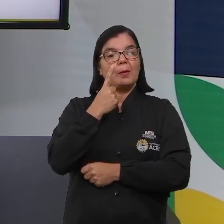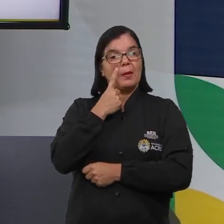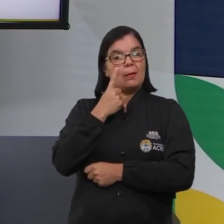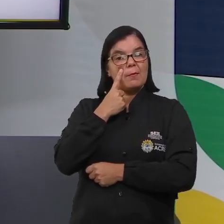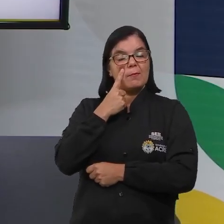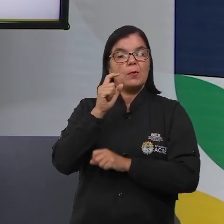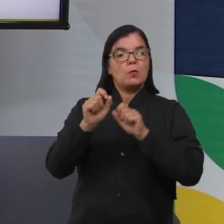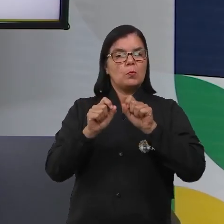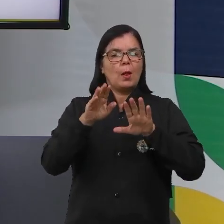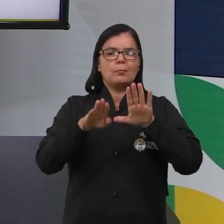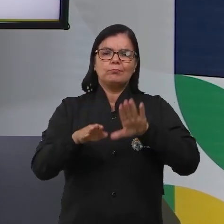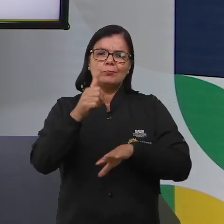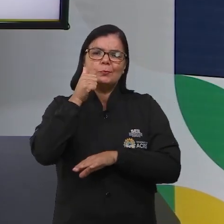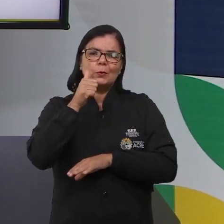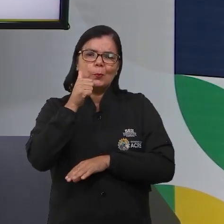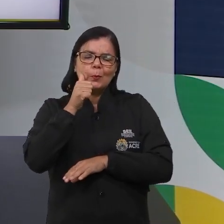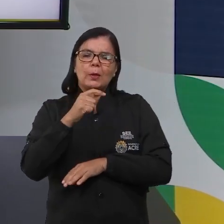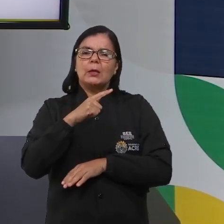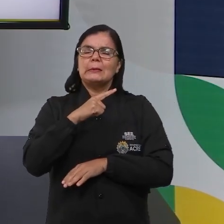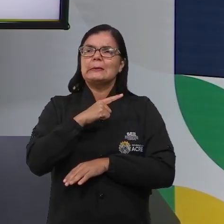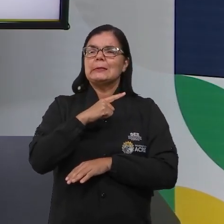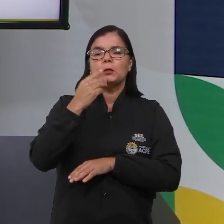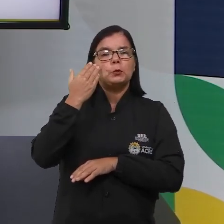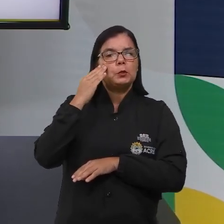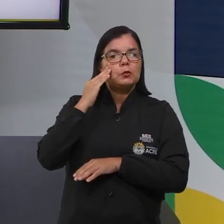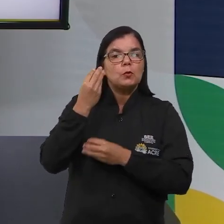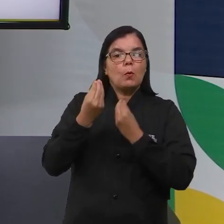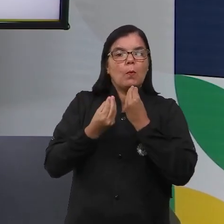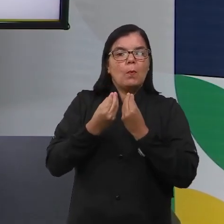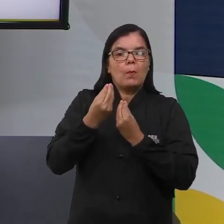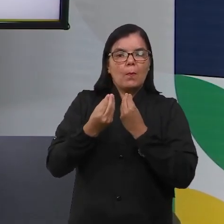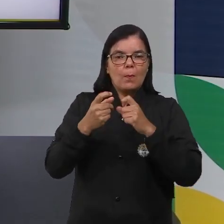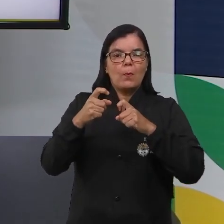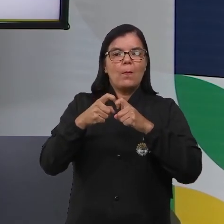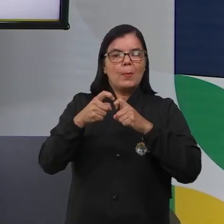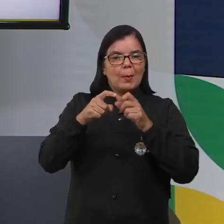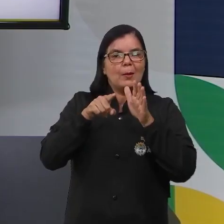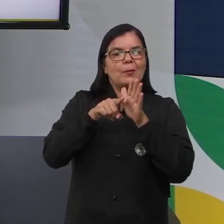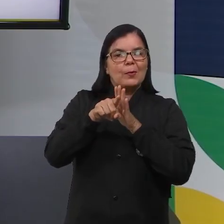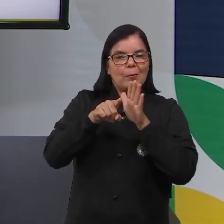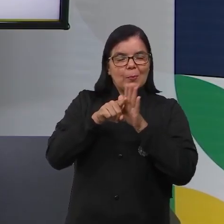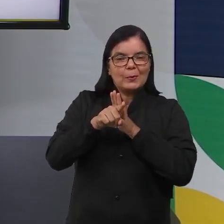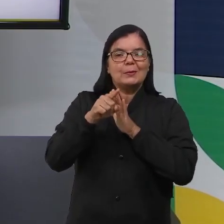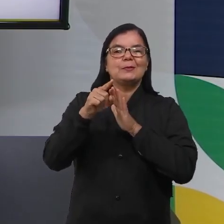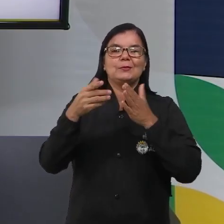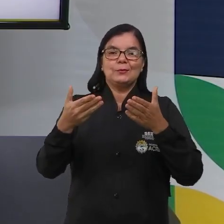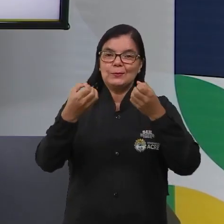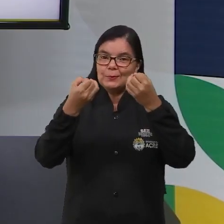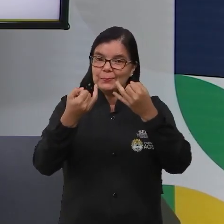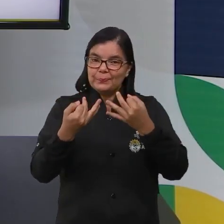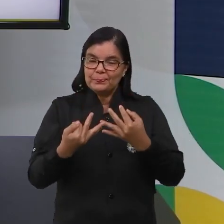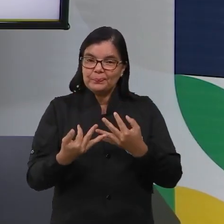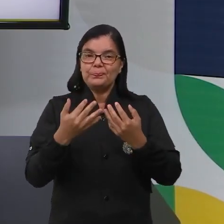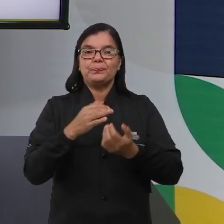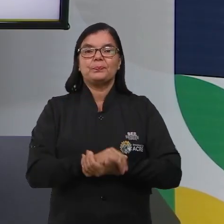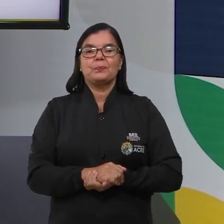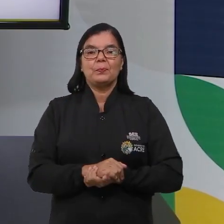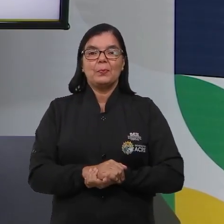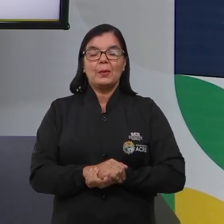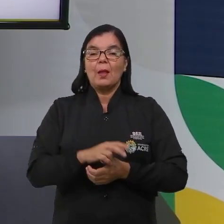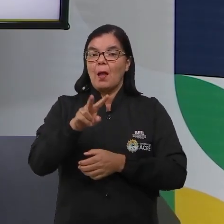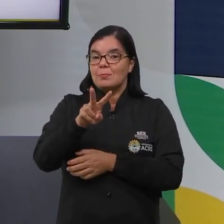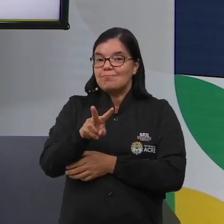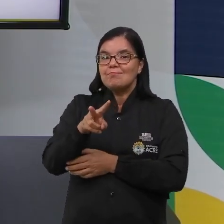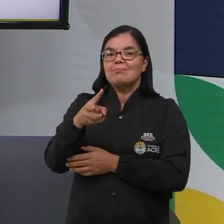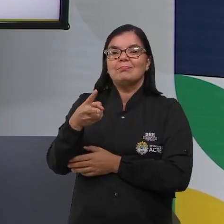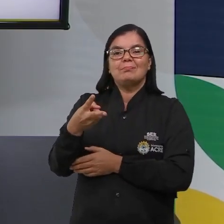só que, embora a mulher não tenha compreendido da forma que deveria compreender a pergunta, a